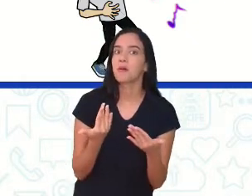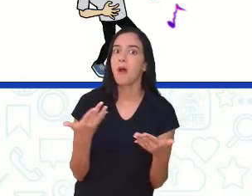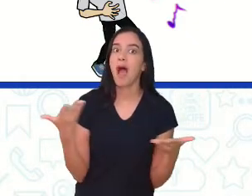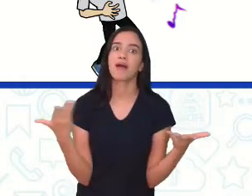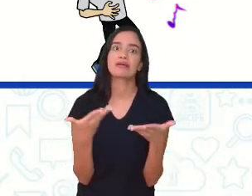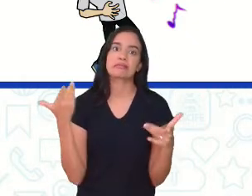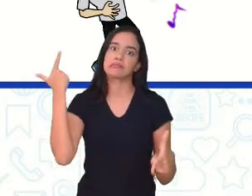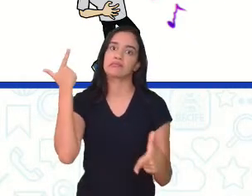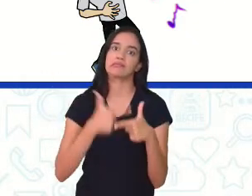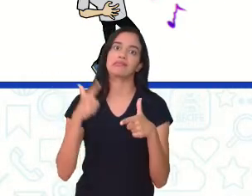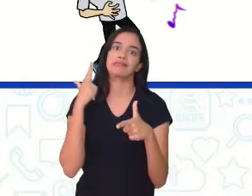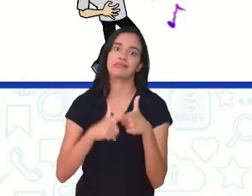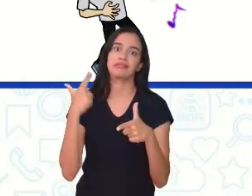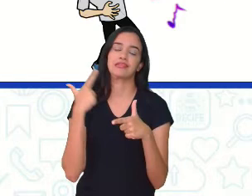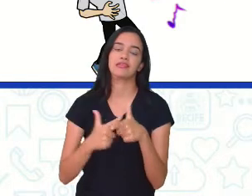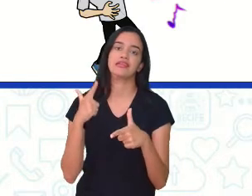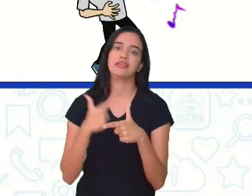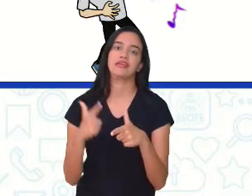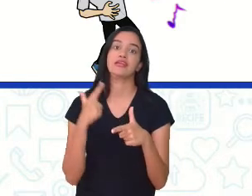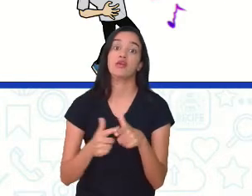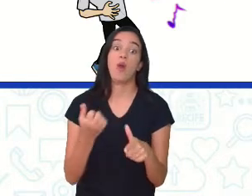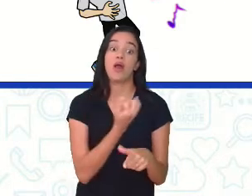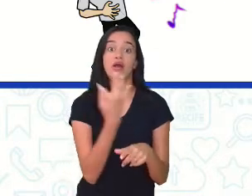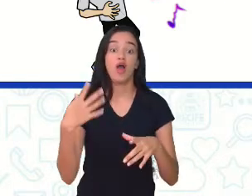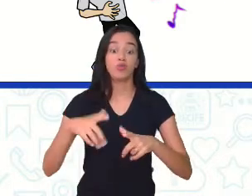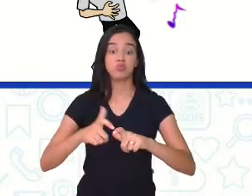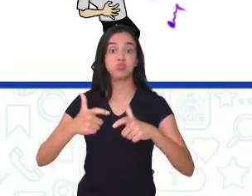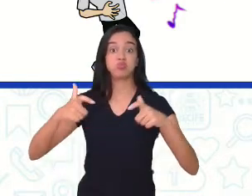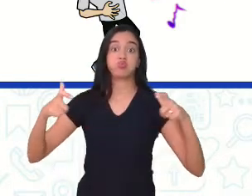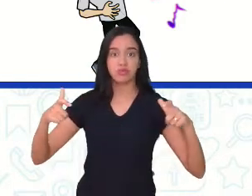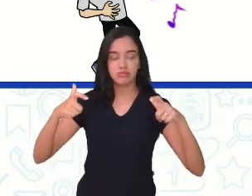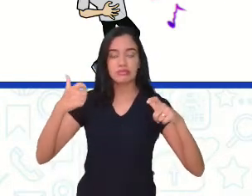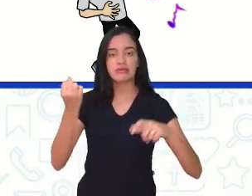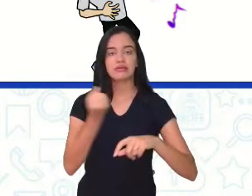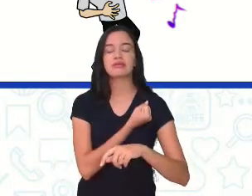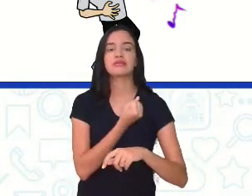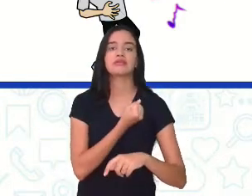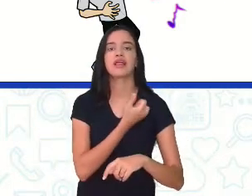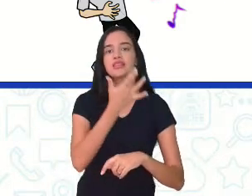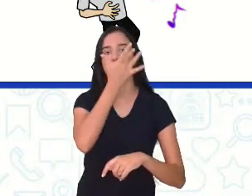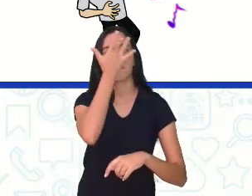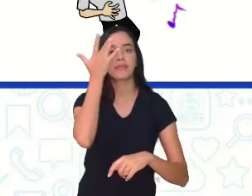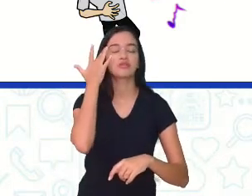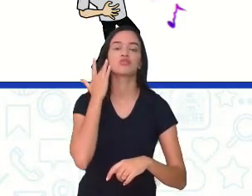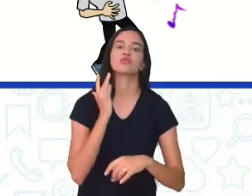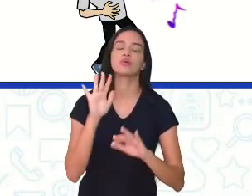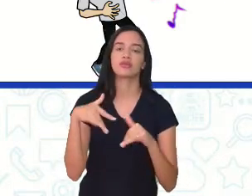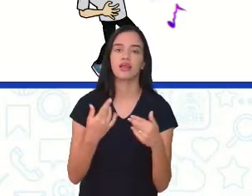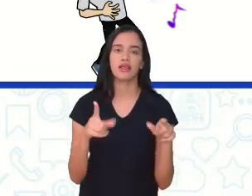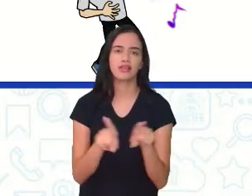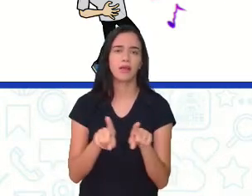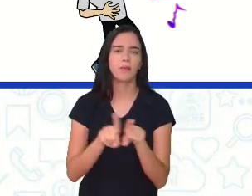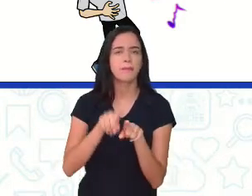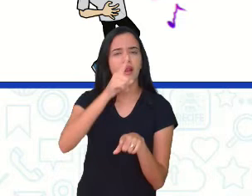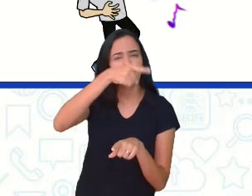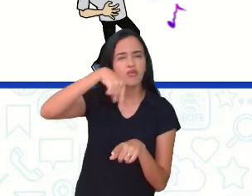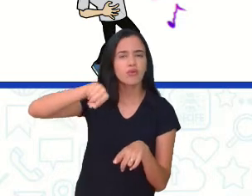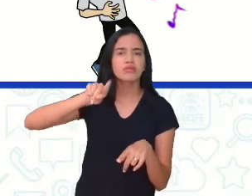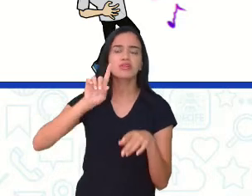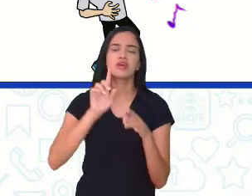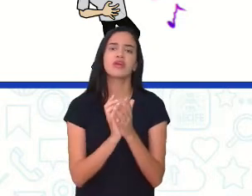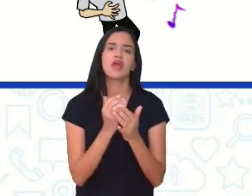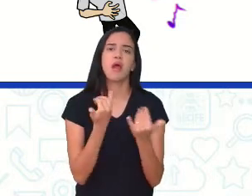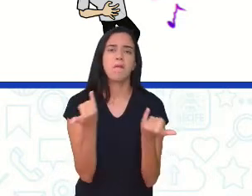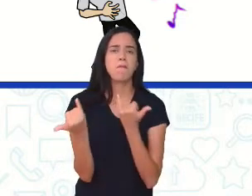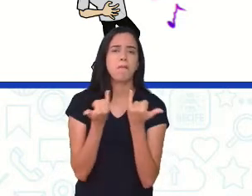né? Porque aí a gente tem uma quantidade gigantesca de pessoas e para você coletar os dados